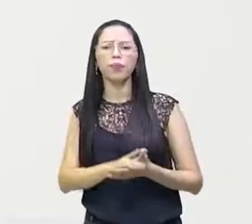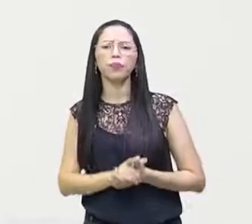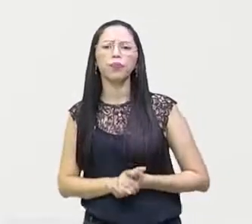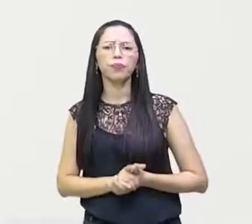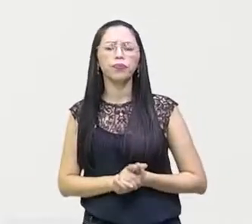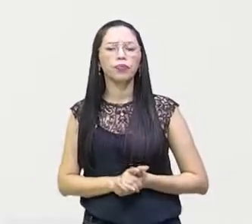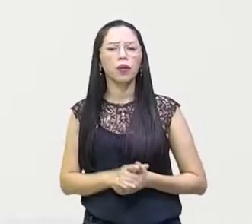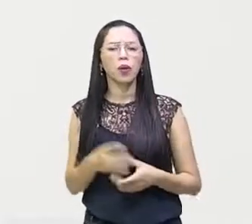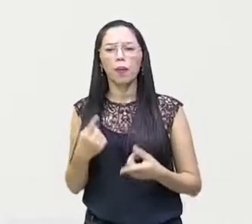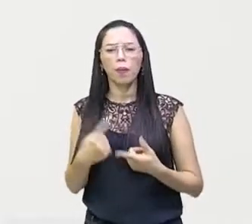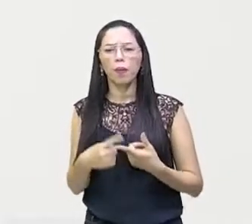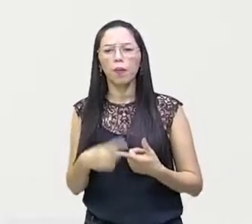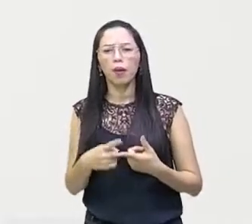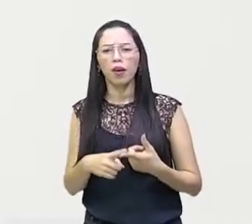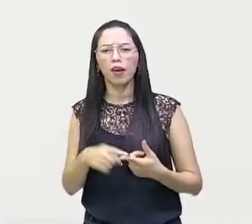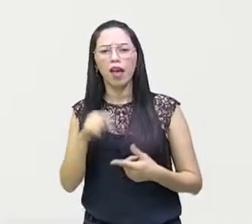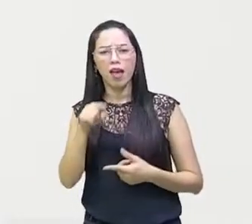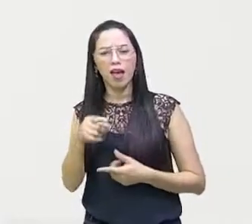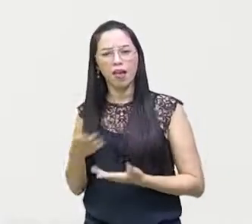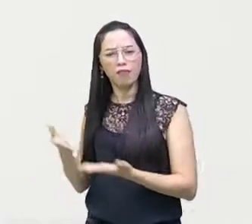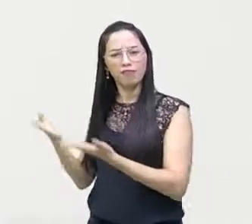essas artérias aqui,